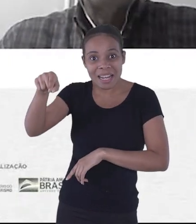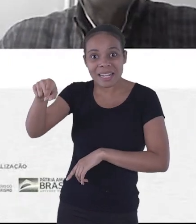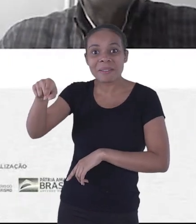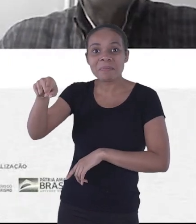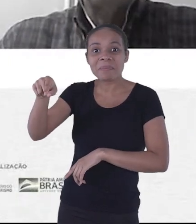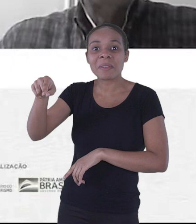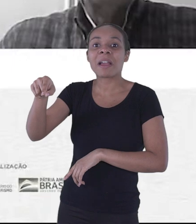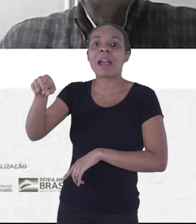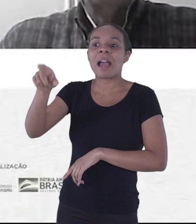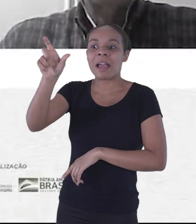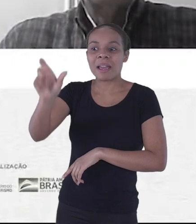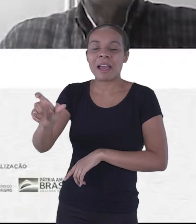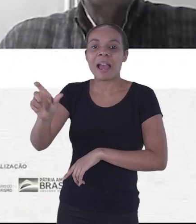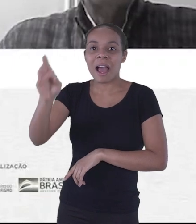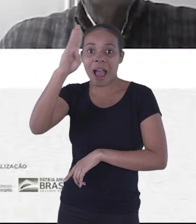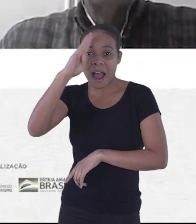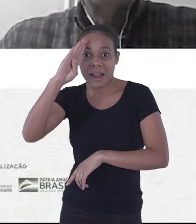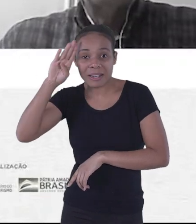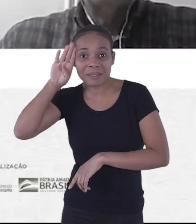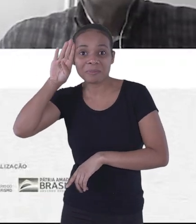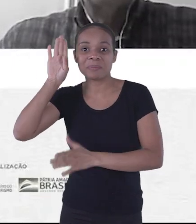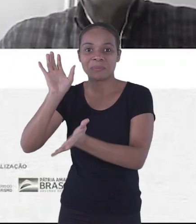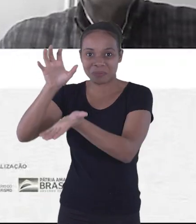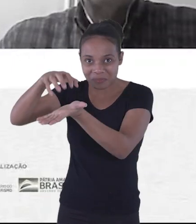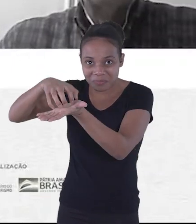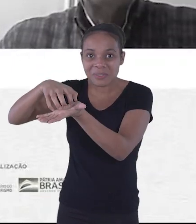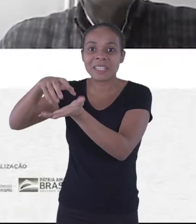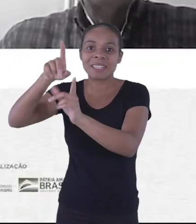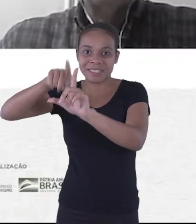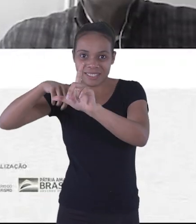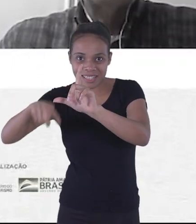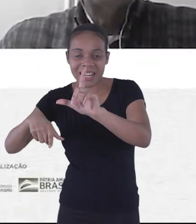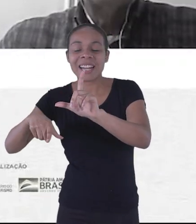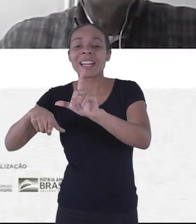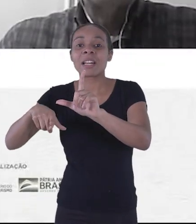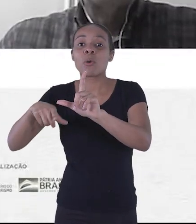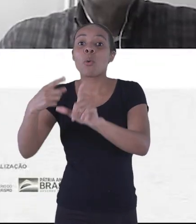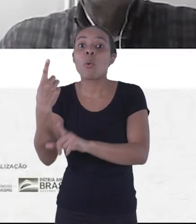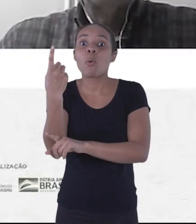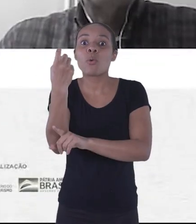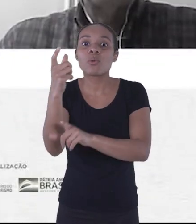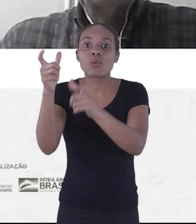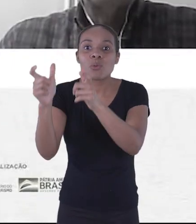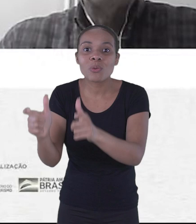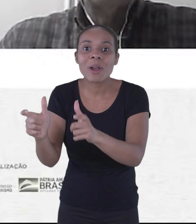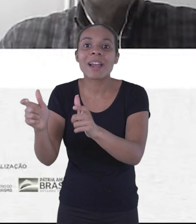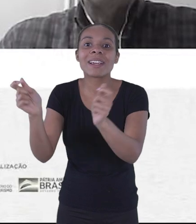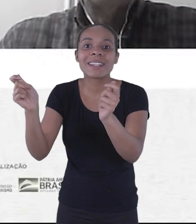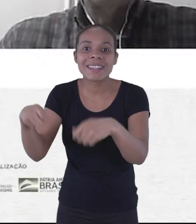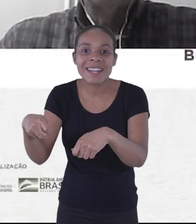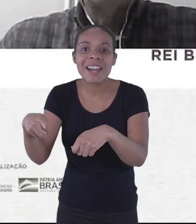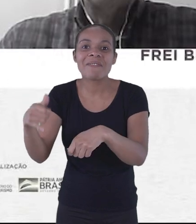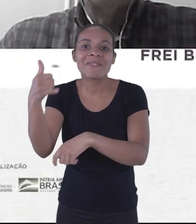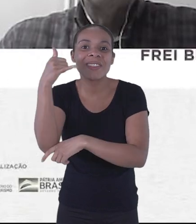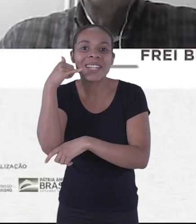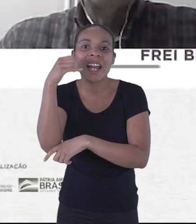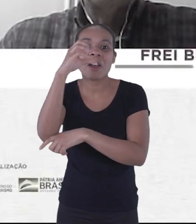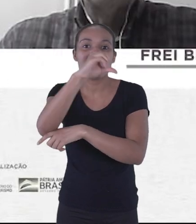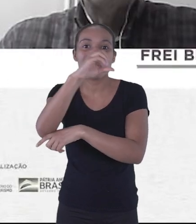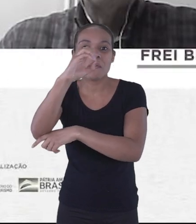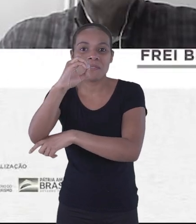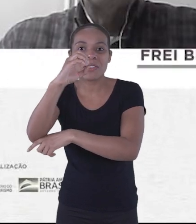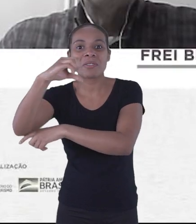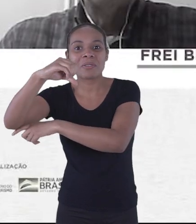cobrar. As outras eu tinha que ligar como ficha. Então, desde já fica essa memória divertida, entre